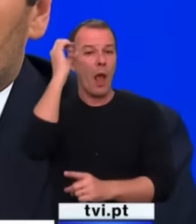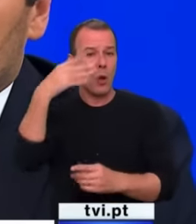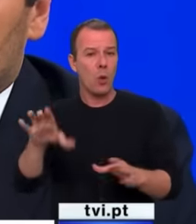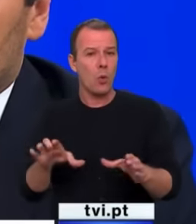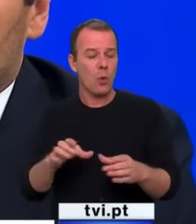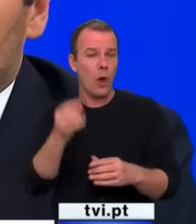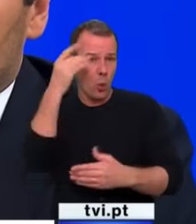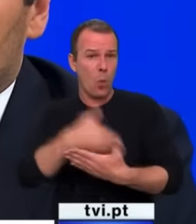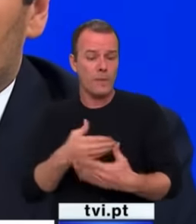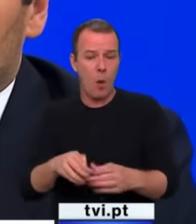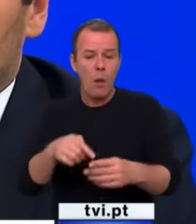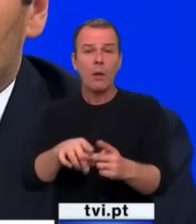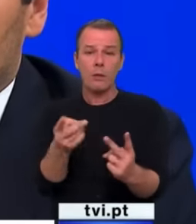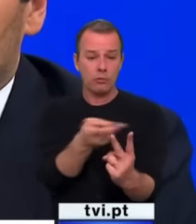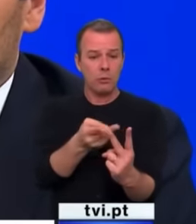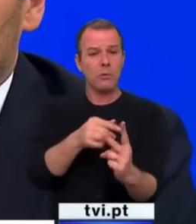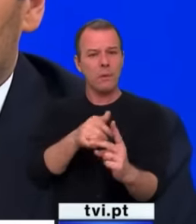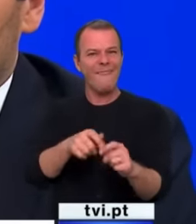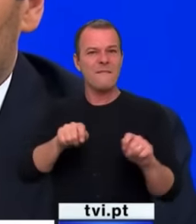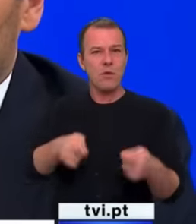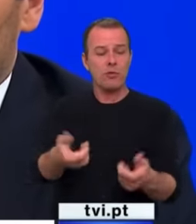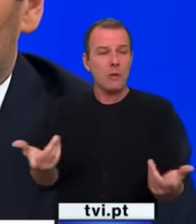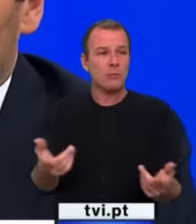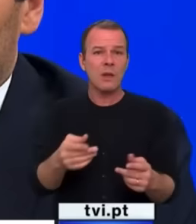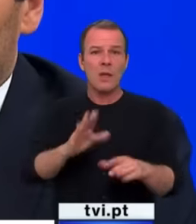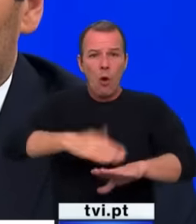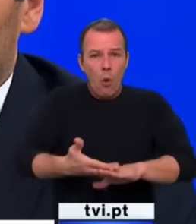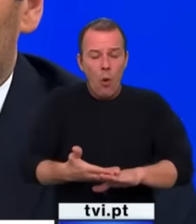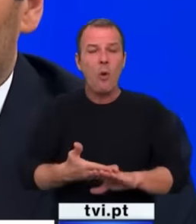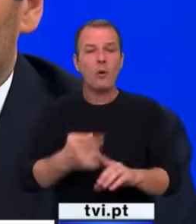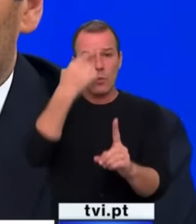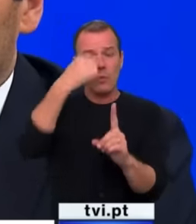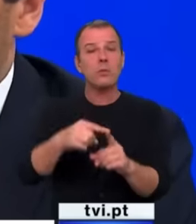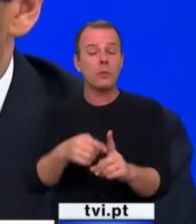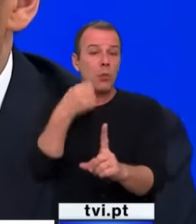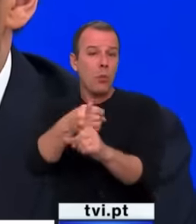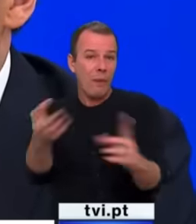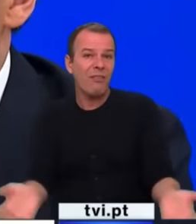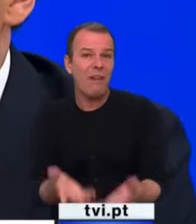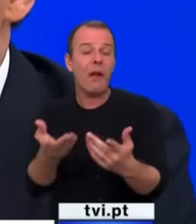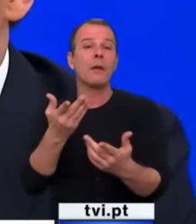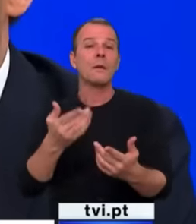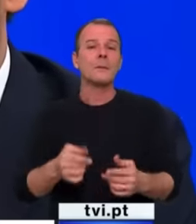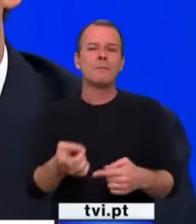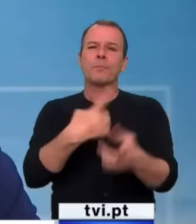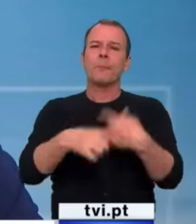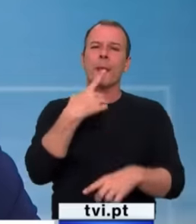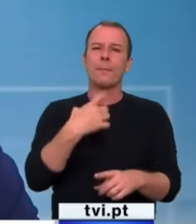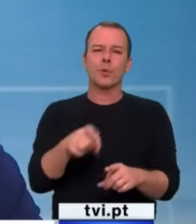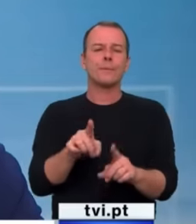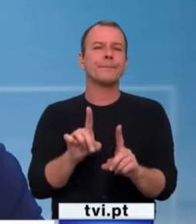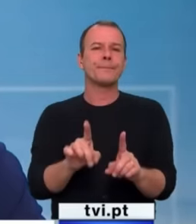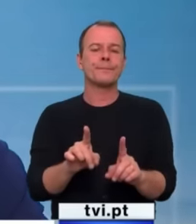foram reforçados de forma muito significativa os meios e os recursos para fazer esse combate à corrupção. No seu entender, voltando aqui à minha pergunta, não é necessária